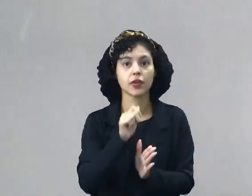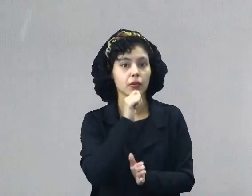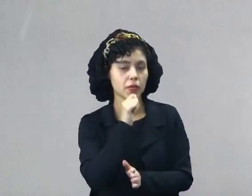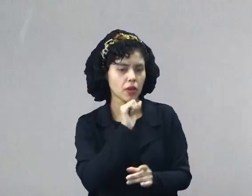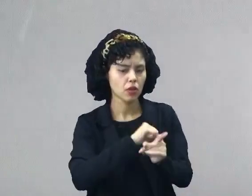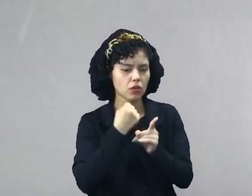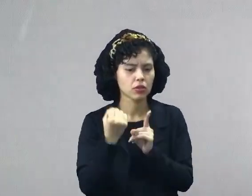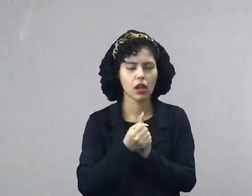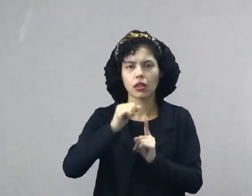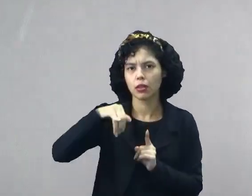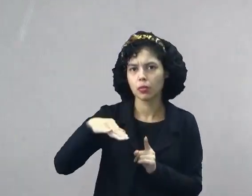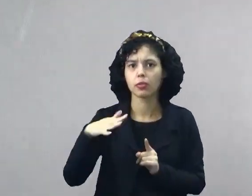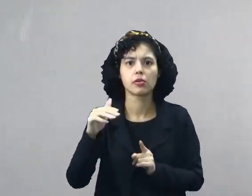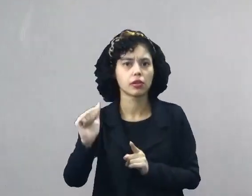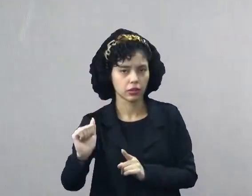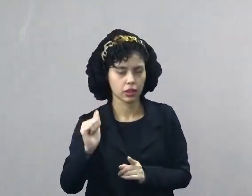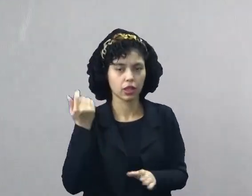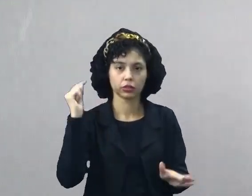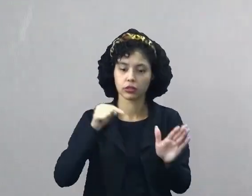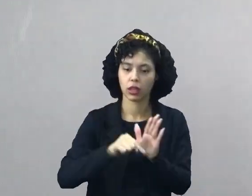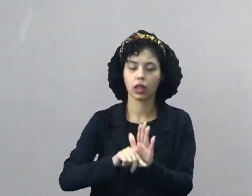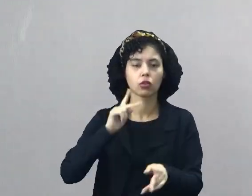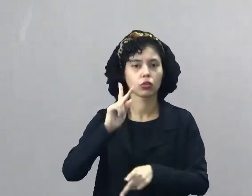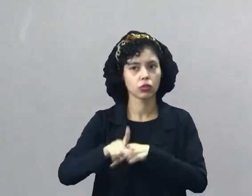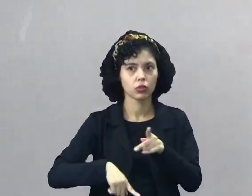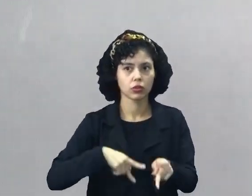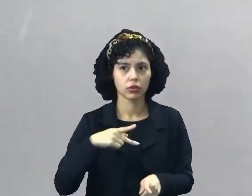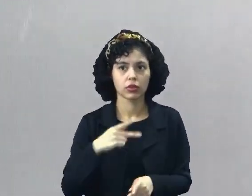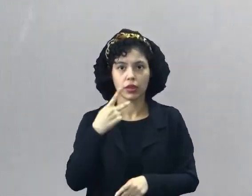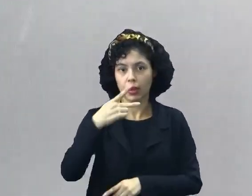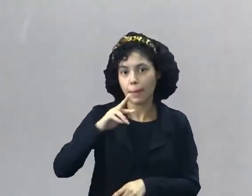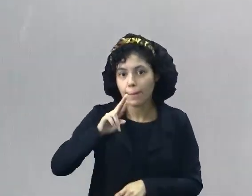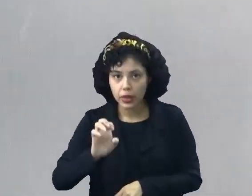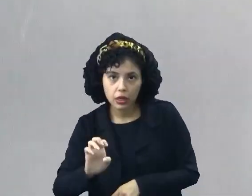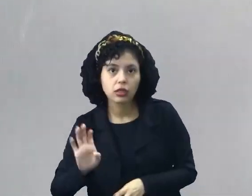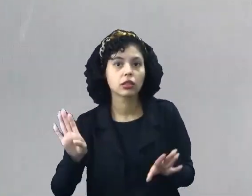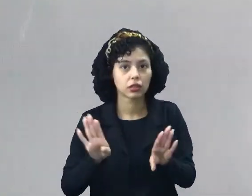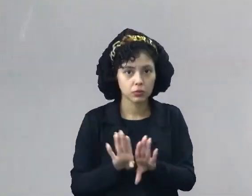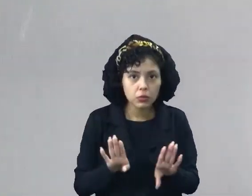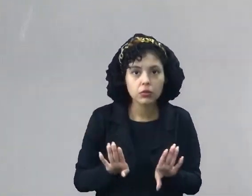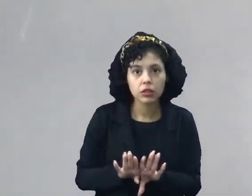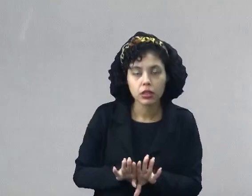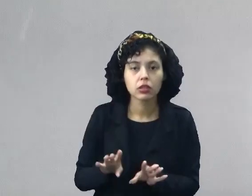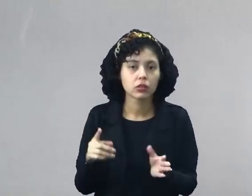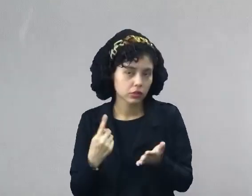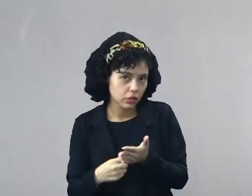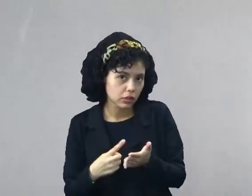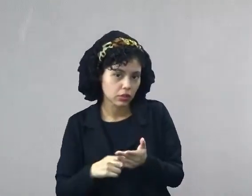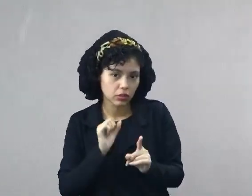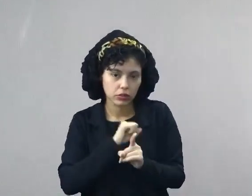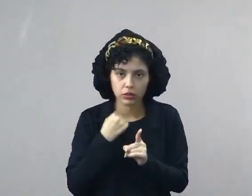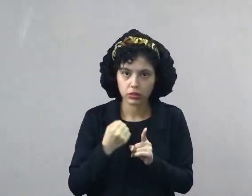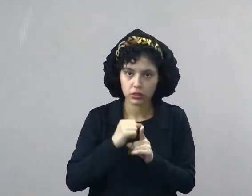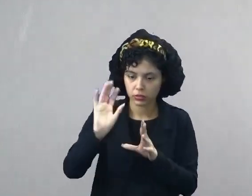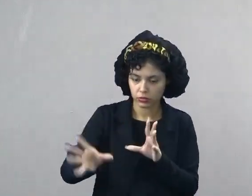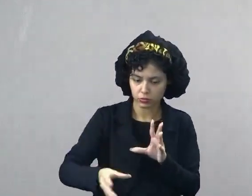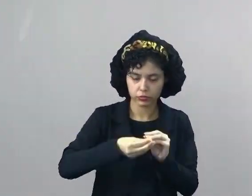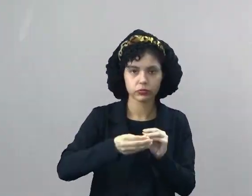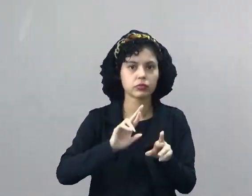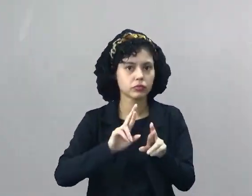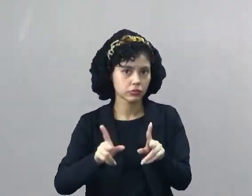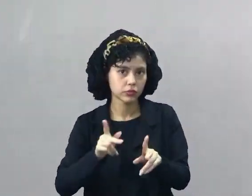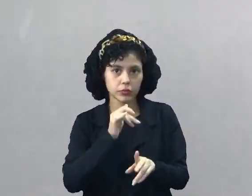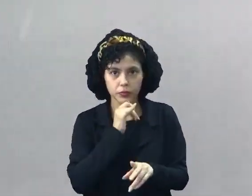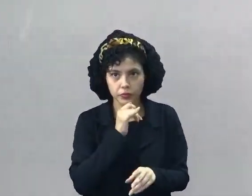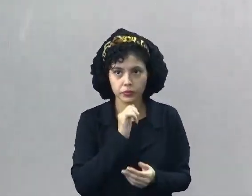A sociedade maia, dentro dos povos pré-colombianos, também é considerada uma sociedade complexa, né?